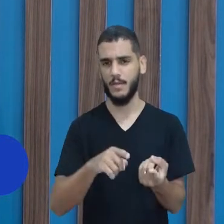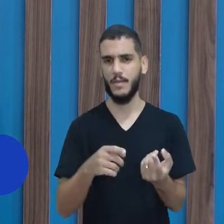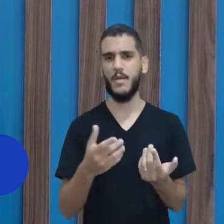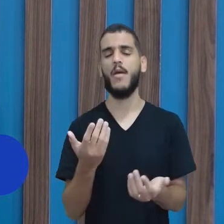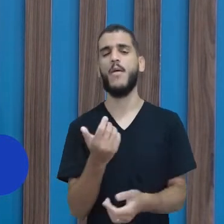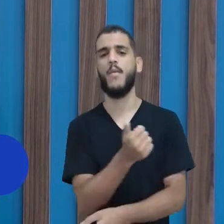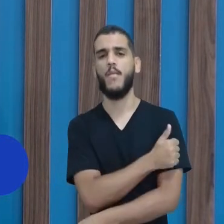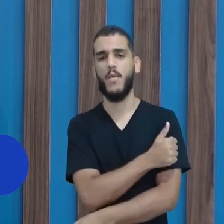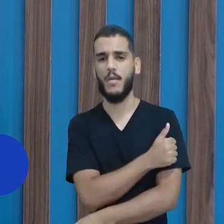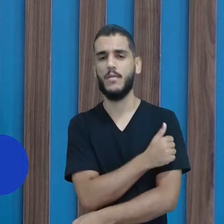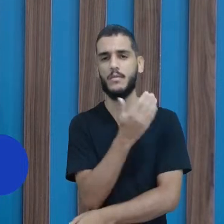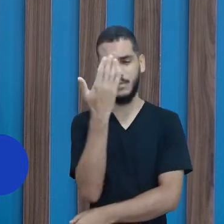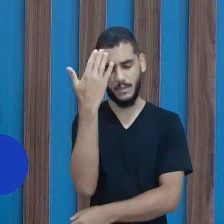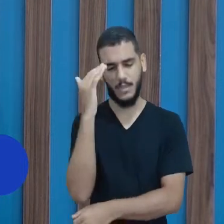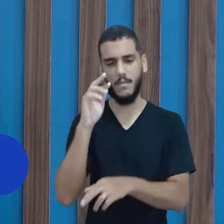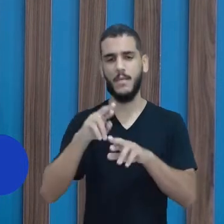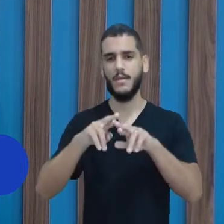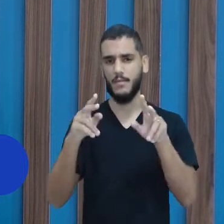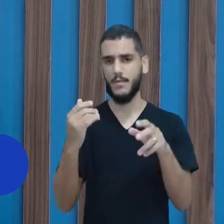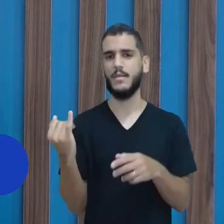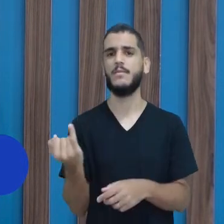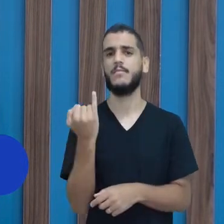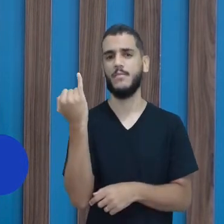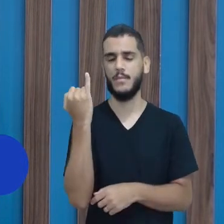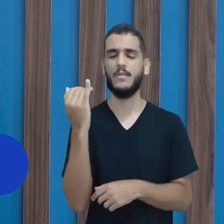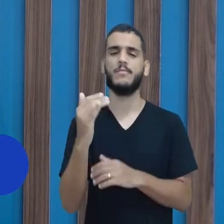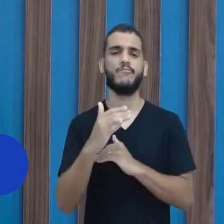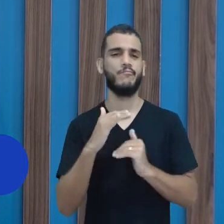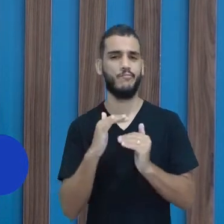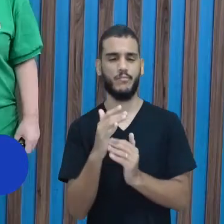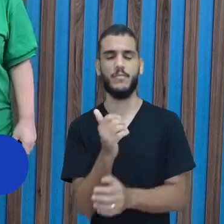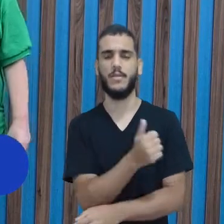bem a diferença de uma para outra. É bastante importante para os alunos.